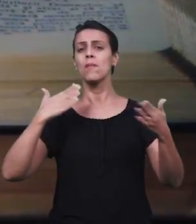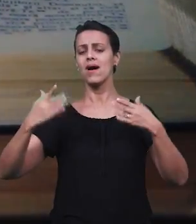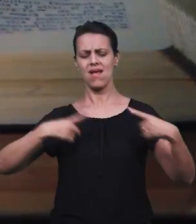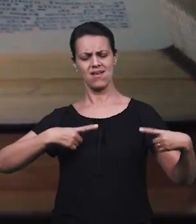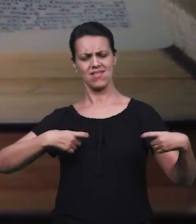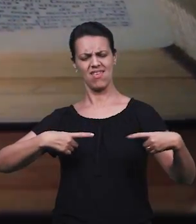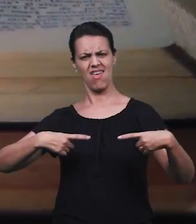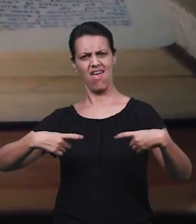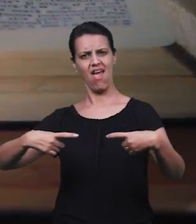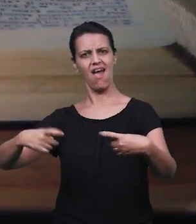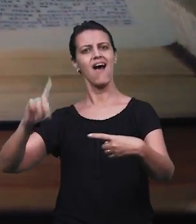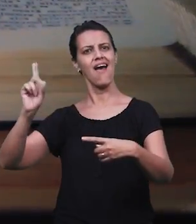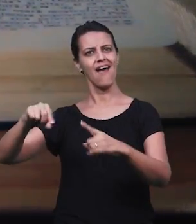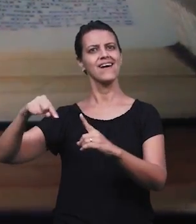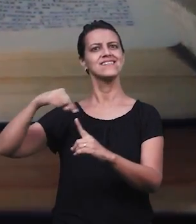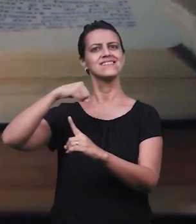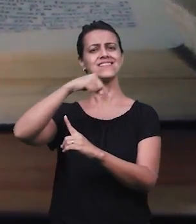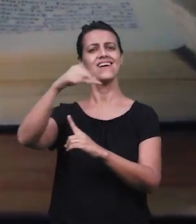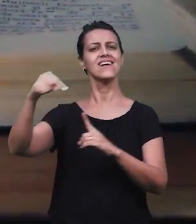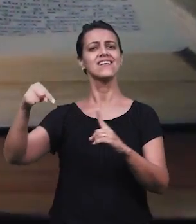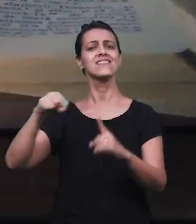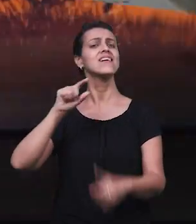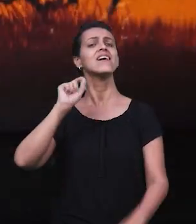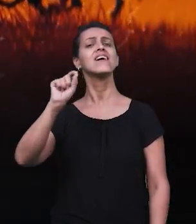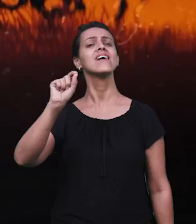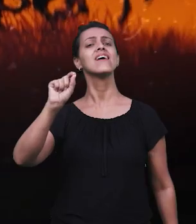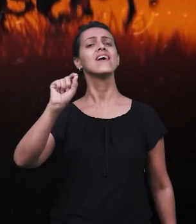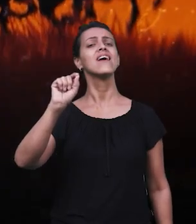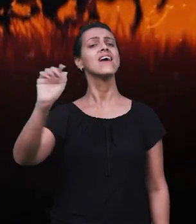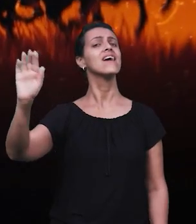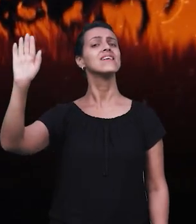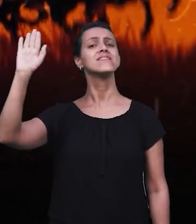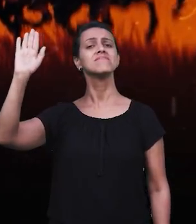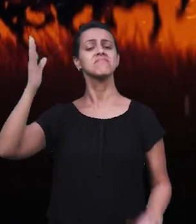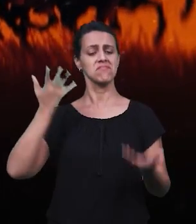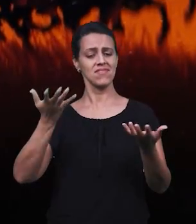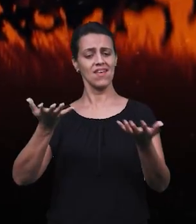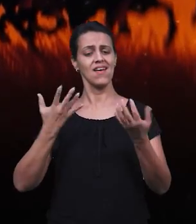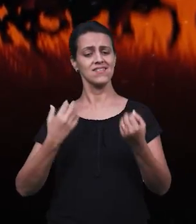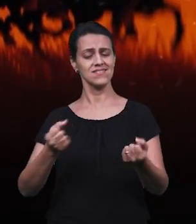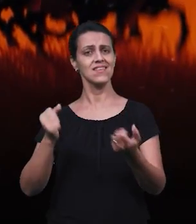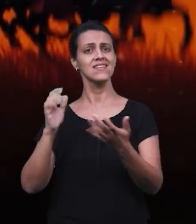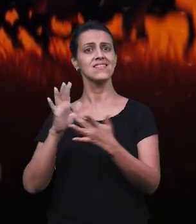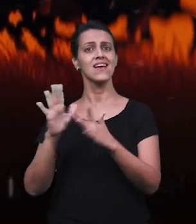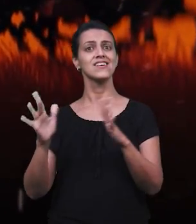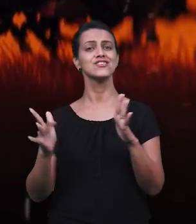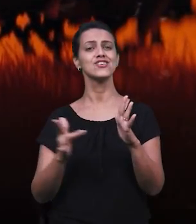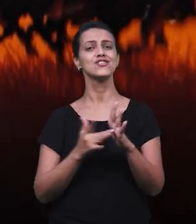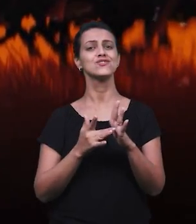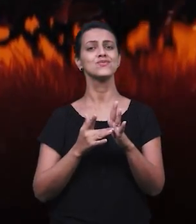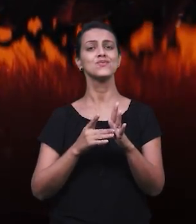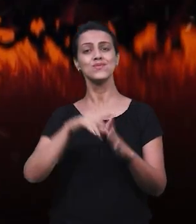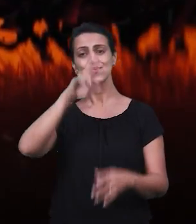ele vos conduz, quem quer alistar.